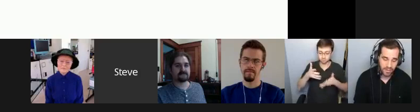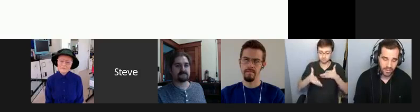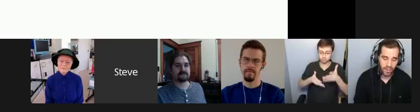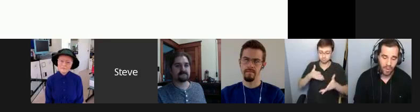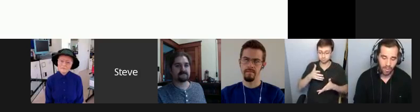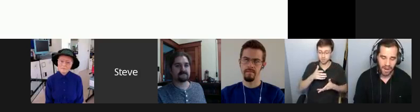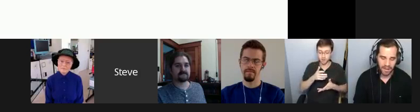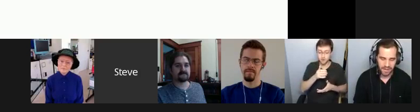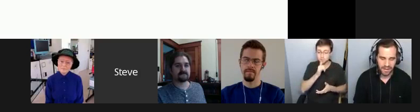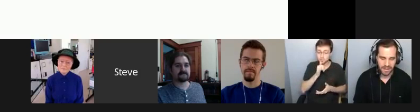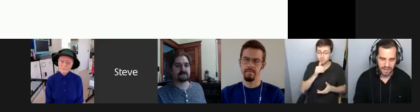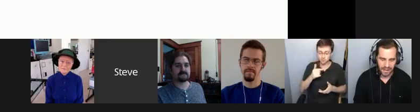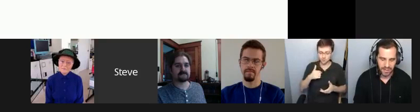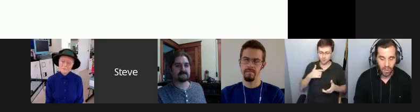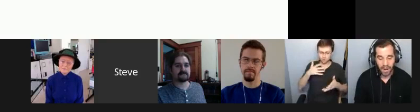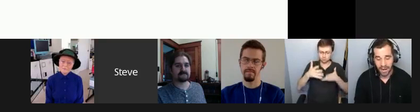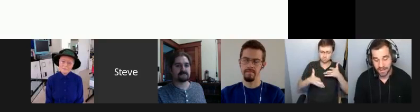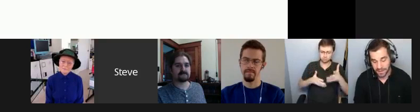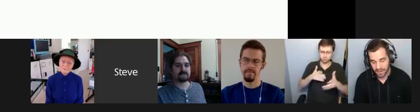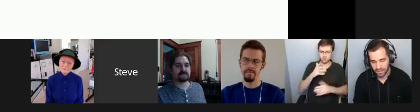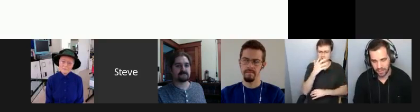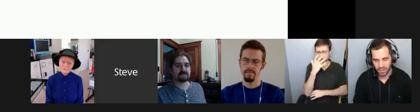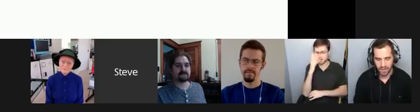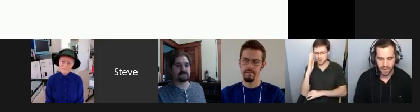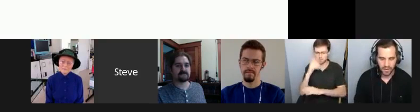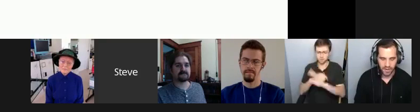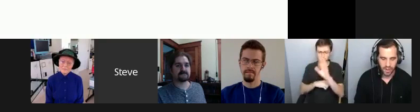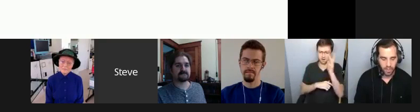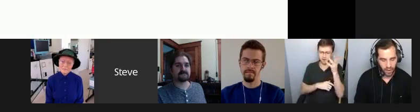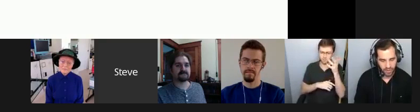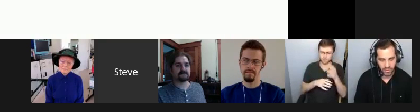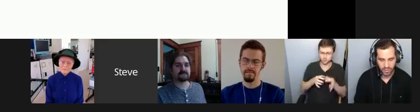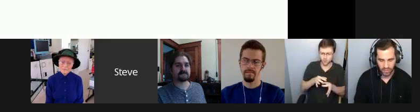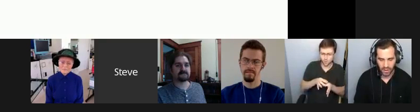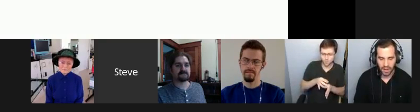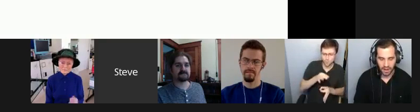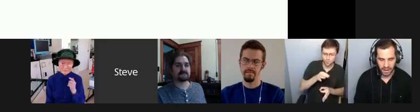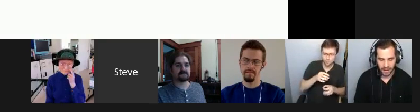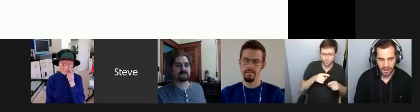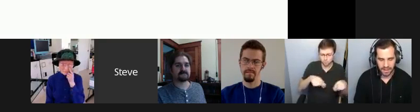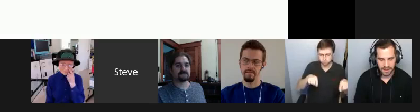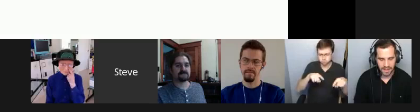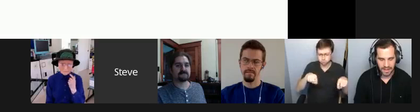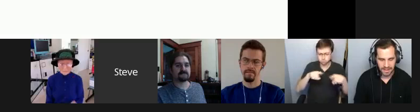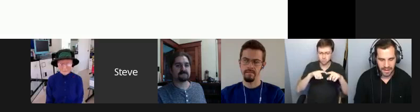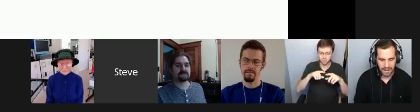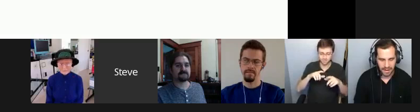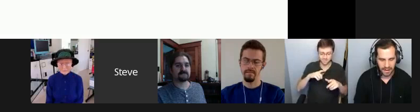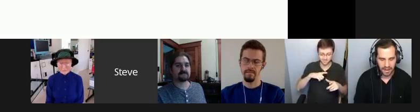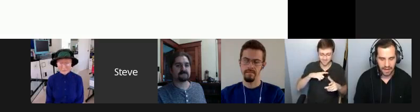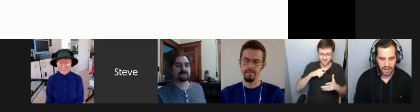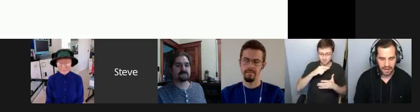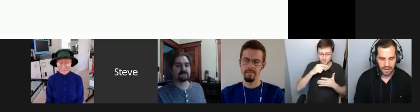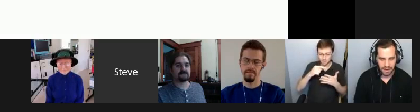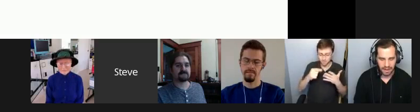trazer isso para a escrita de sinais? Qual a relação disso? Eu posso